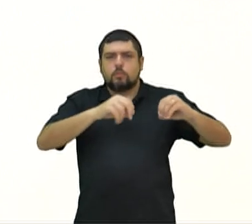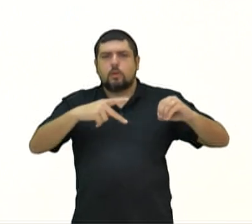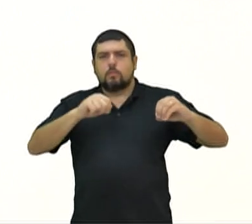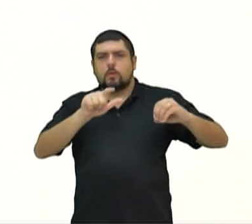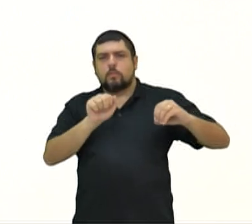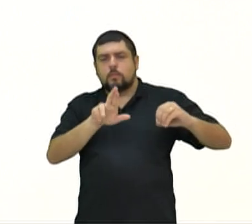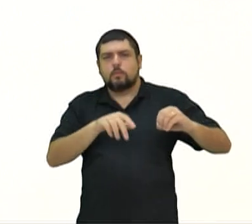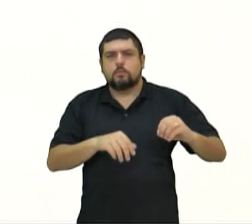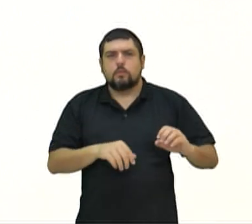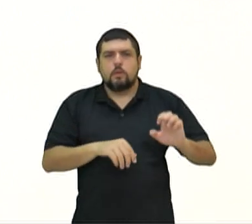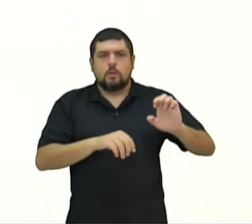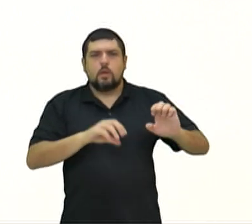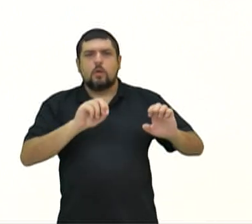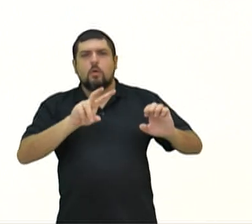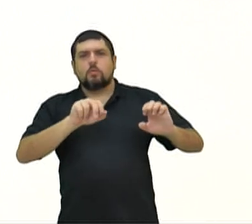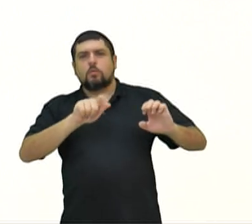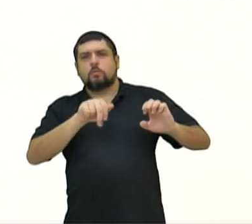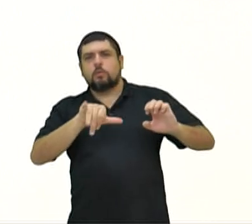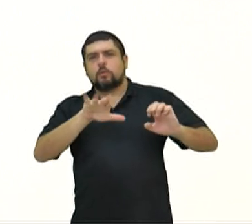E, ovogônia.